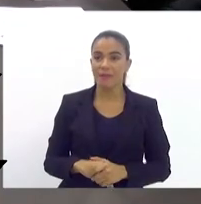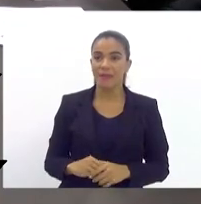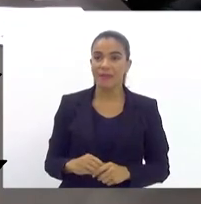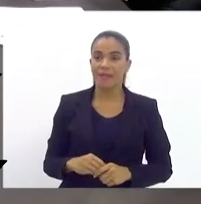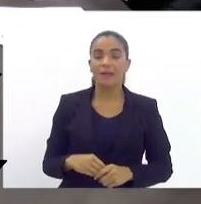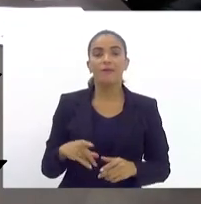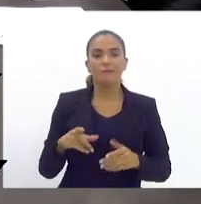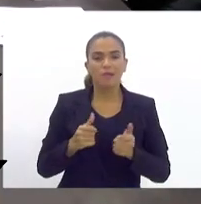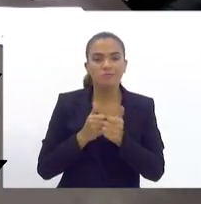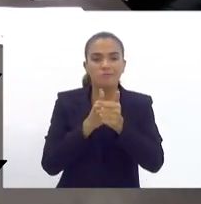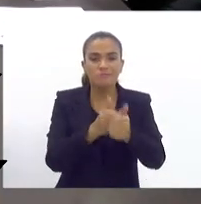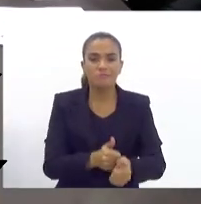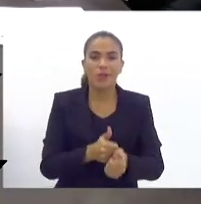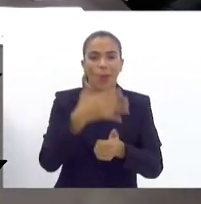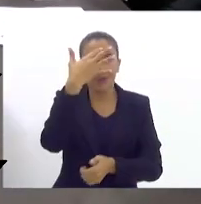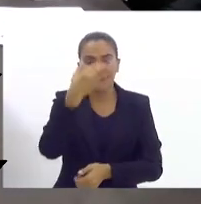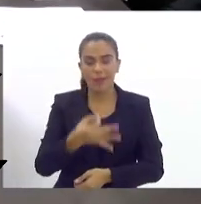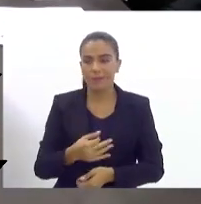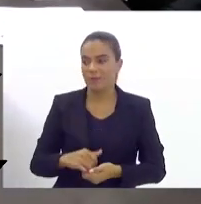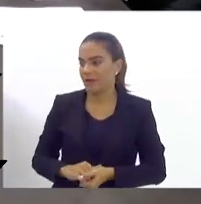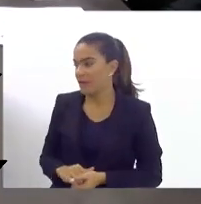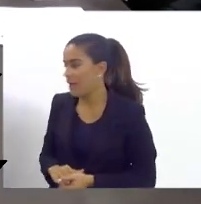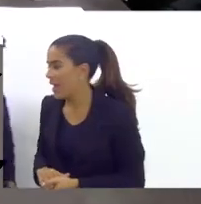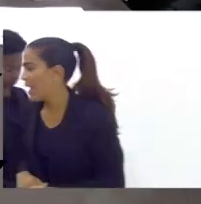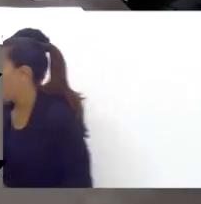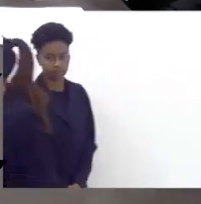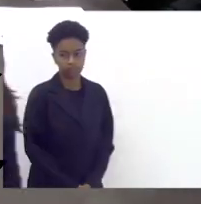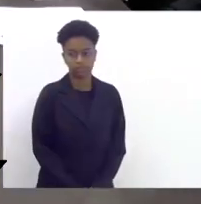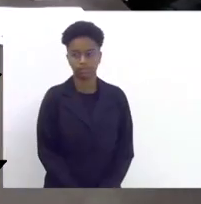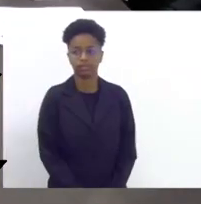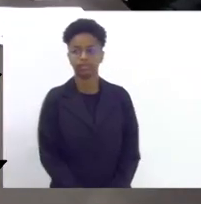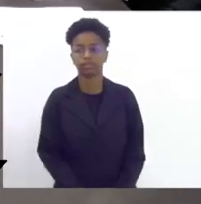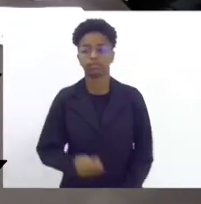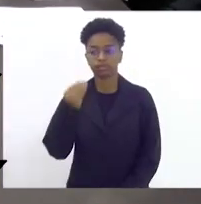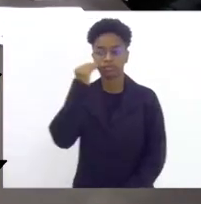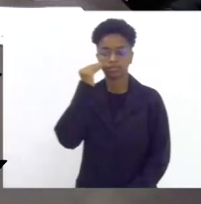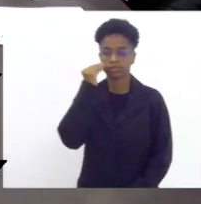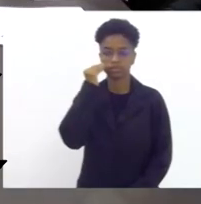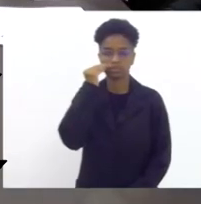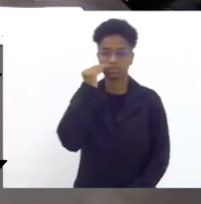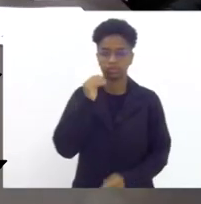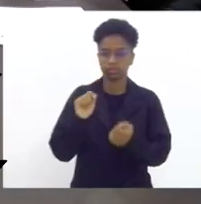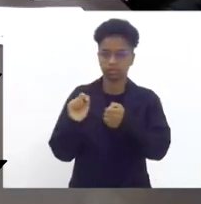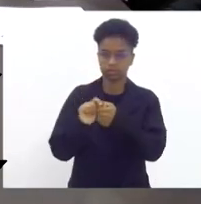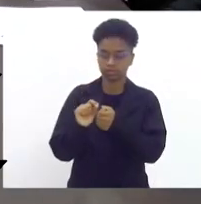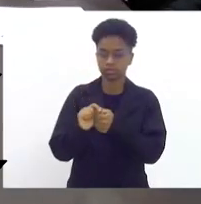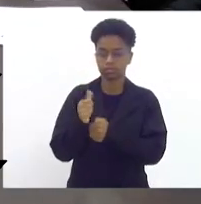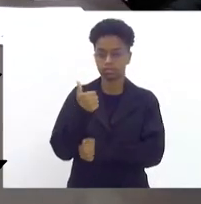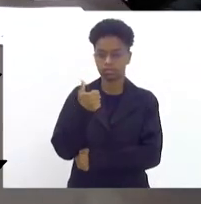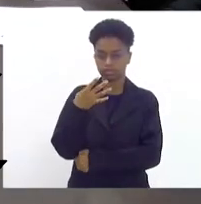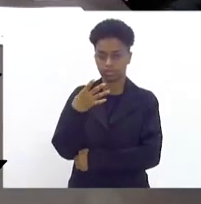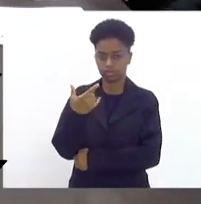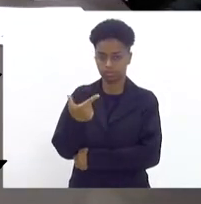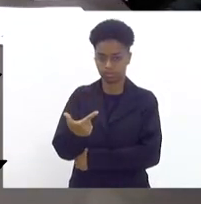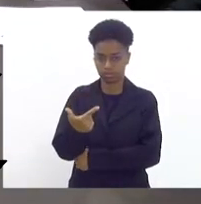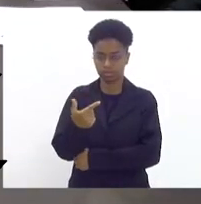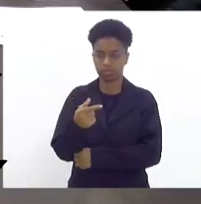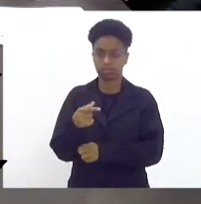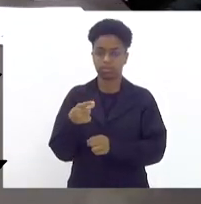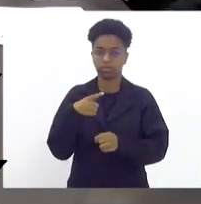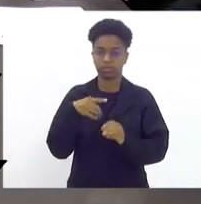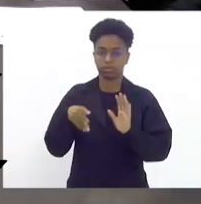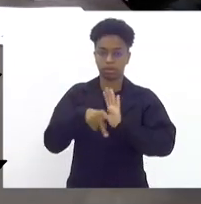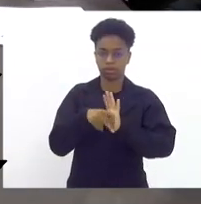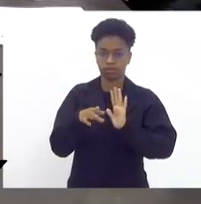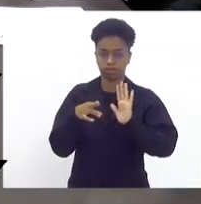linha de sumular alguns entendimentos, fazer com que essa interpretação do 142 do regimento